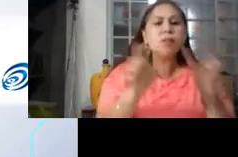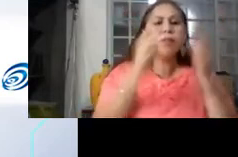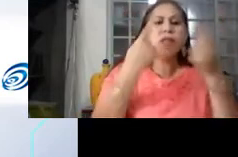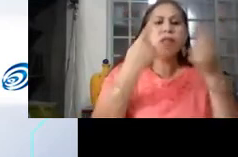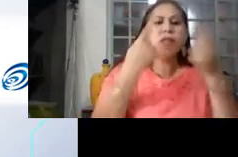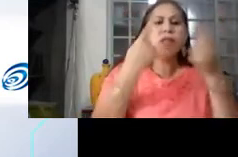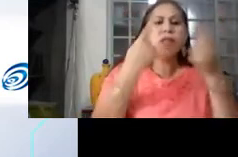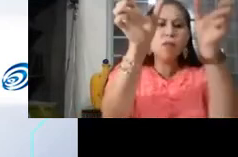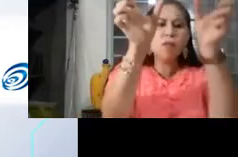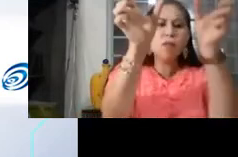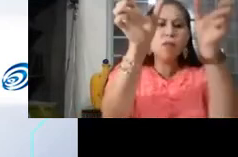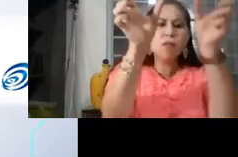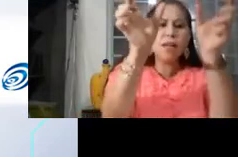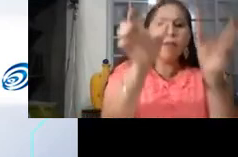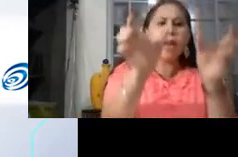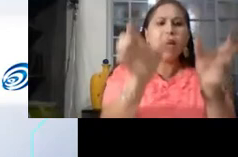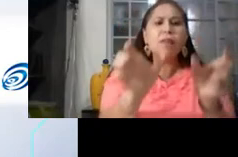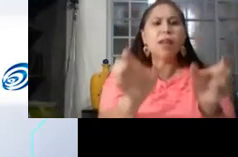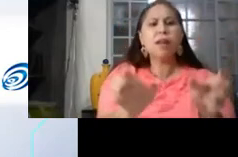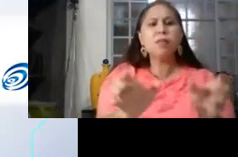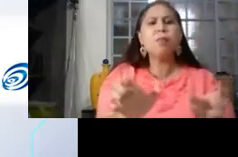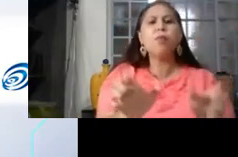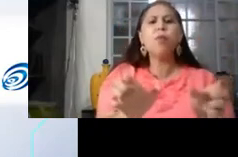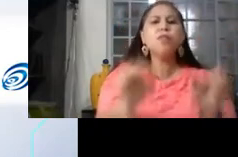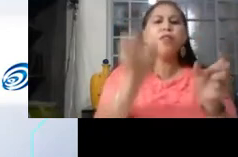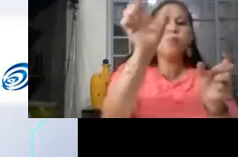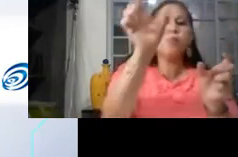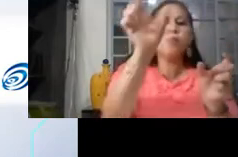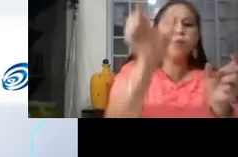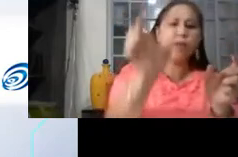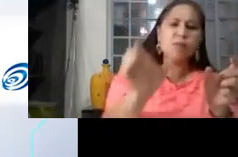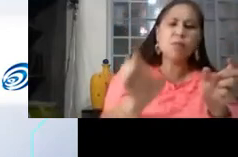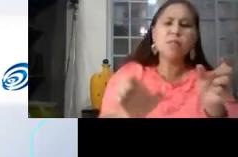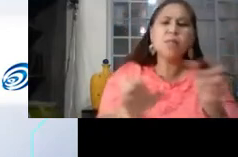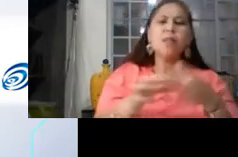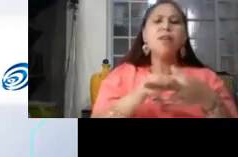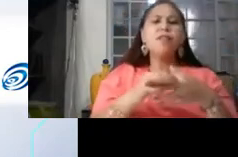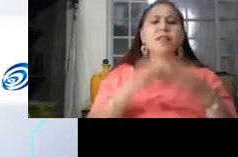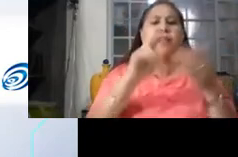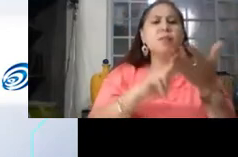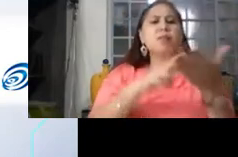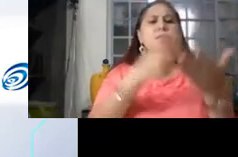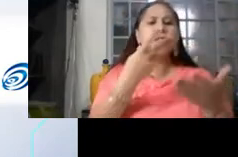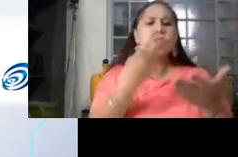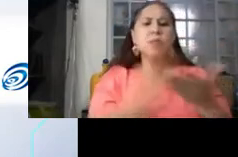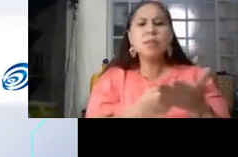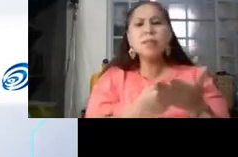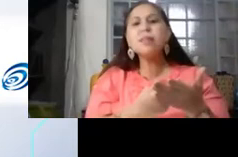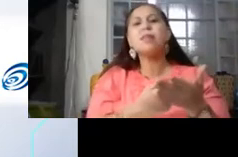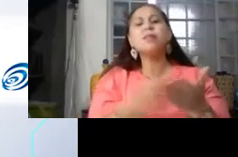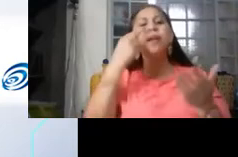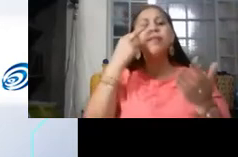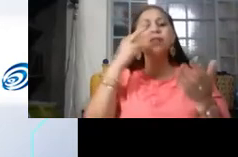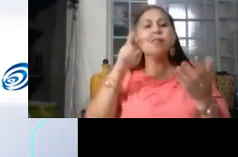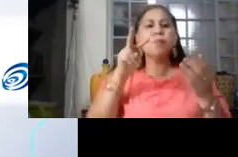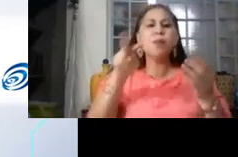nossos diálogos a gente coloca ali ao lado, como se faz o português e como se faz em Libras com o sistema de transcrição,